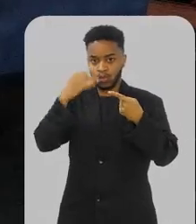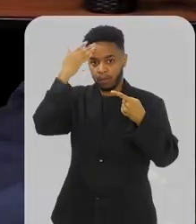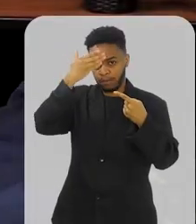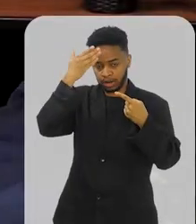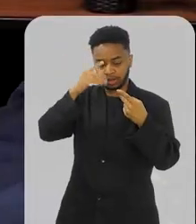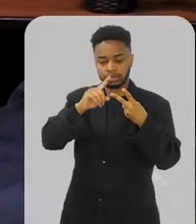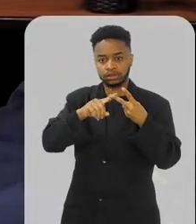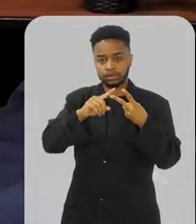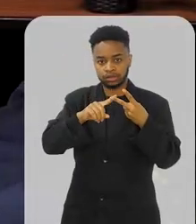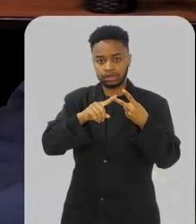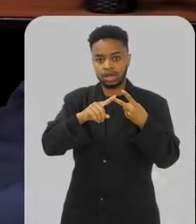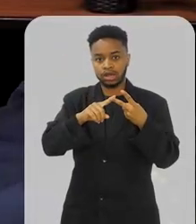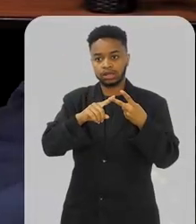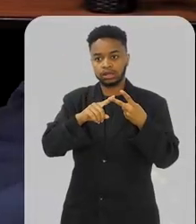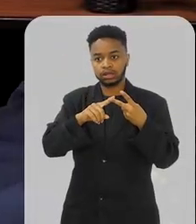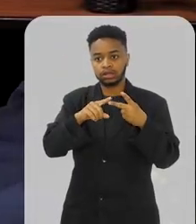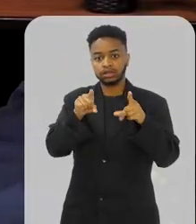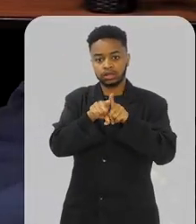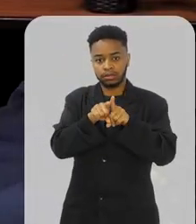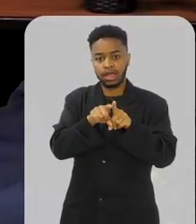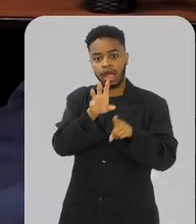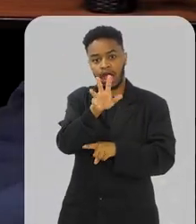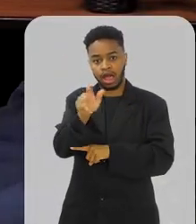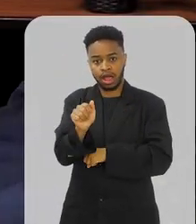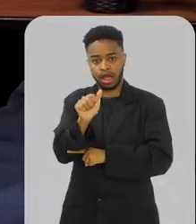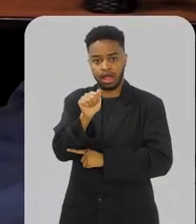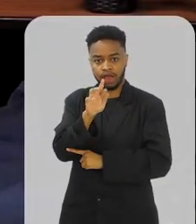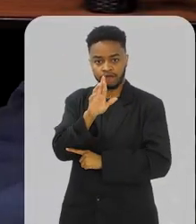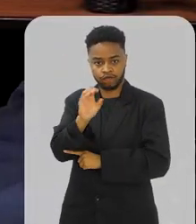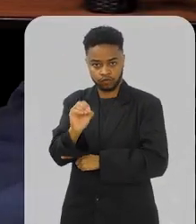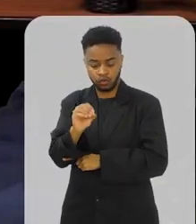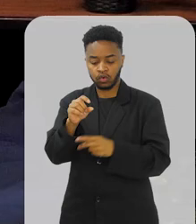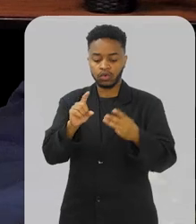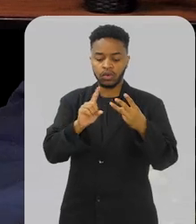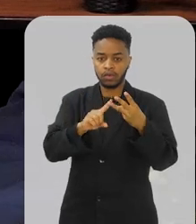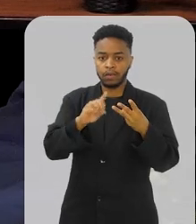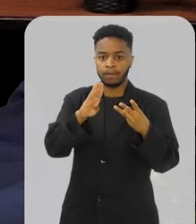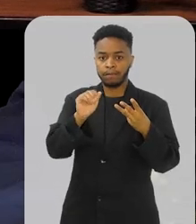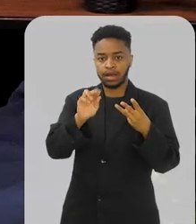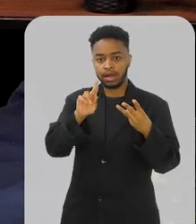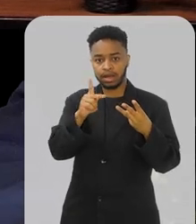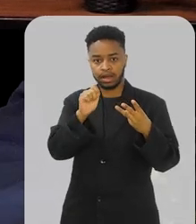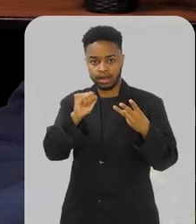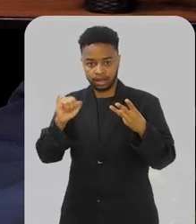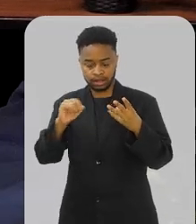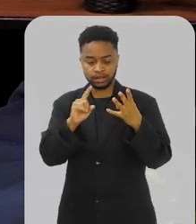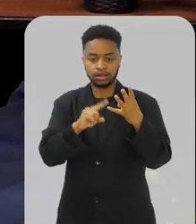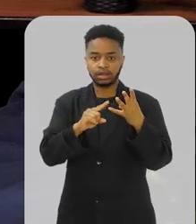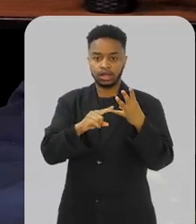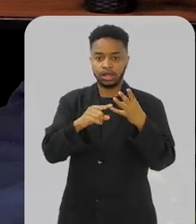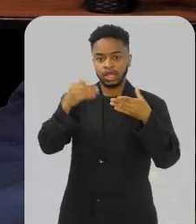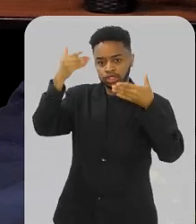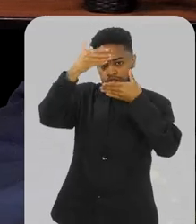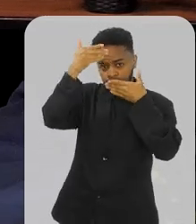tem. Febahá'í. O afro. Febahá'í. O Islã,